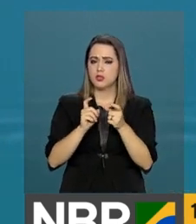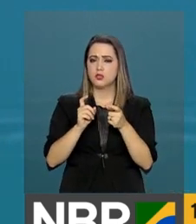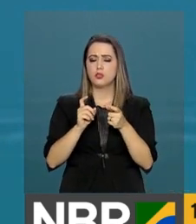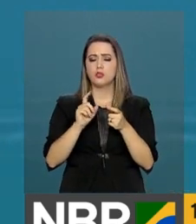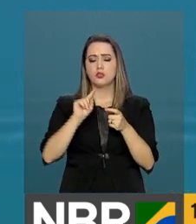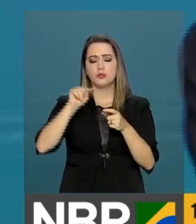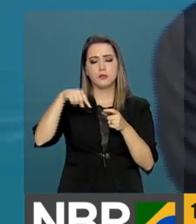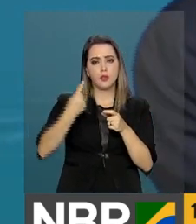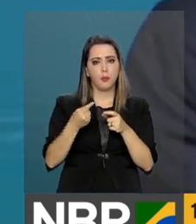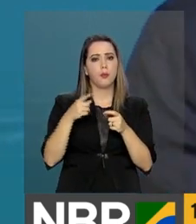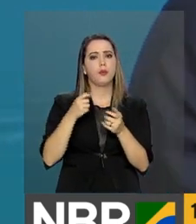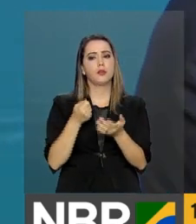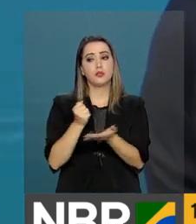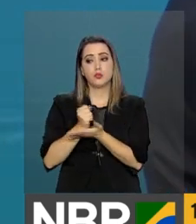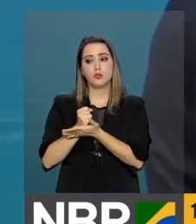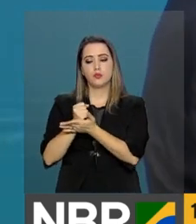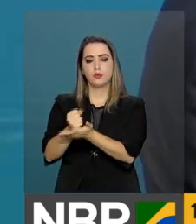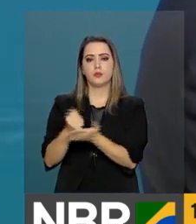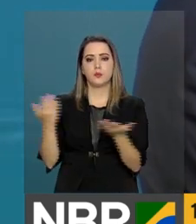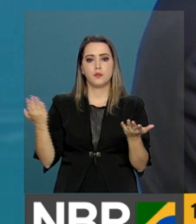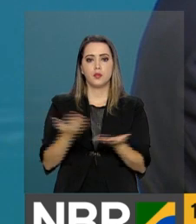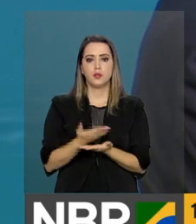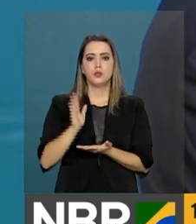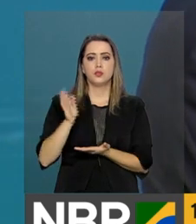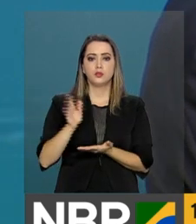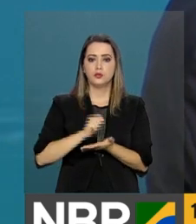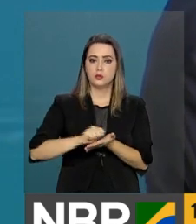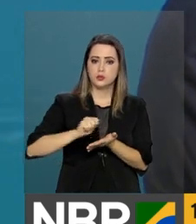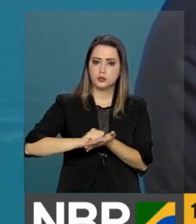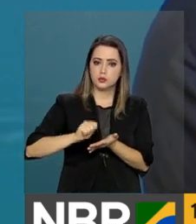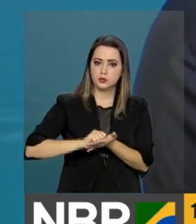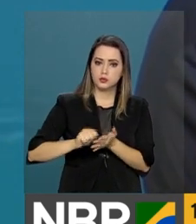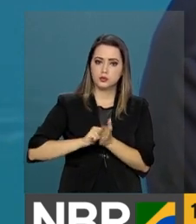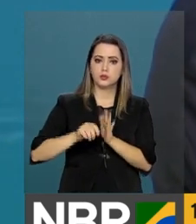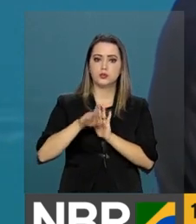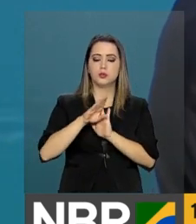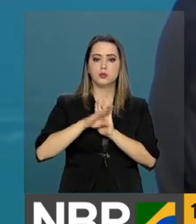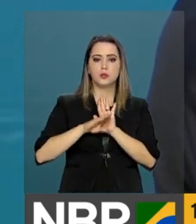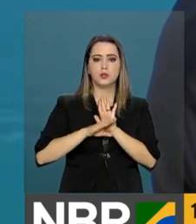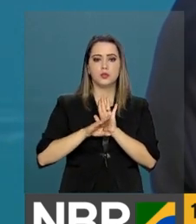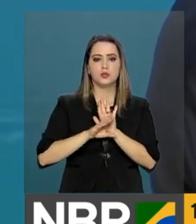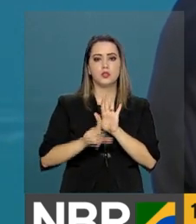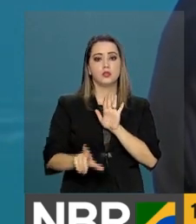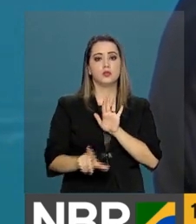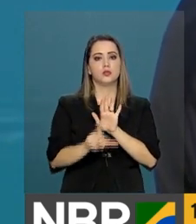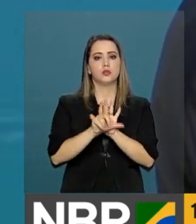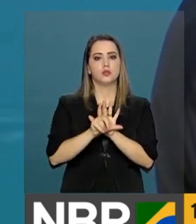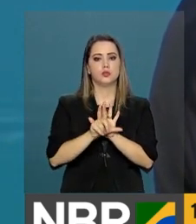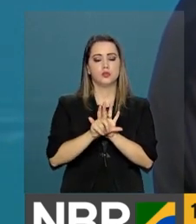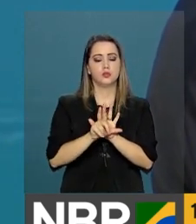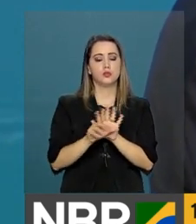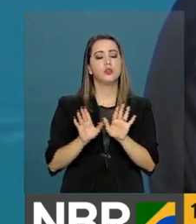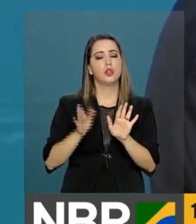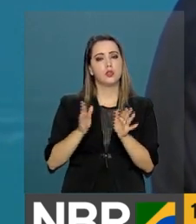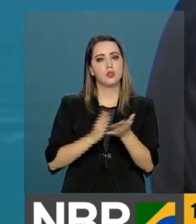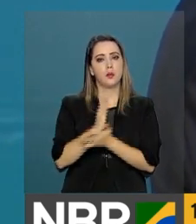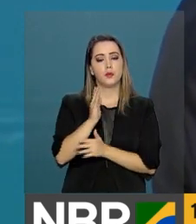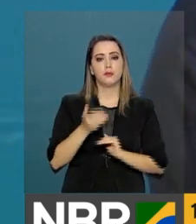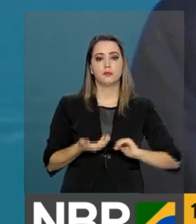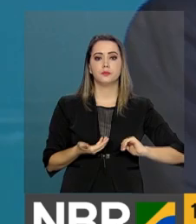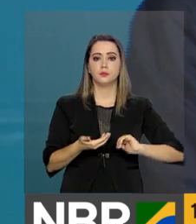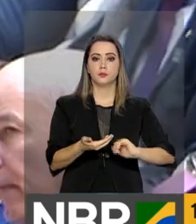depois. E hoje eu tive o prazer de sancionar o projeto de lei que passou pelo Congresso